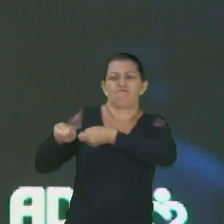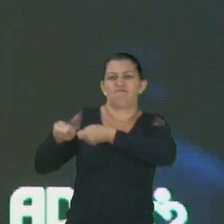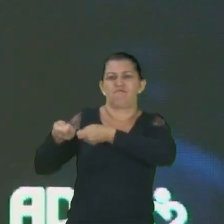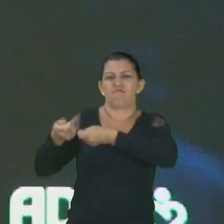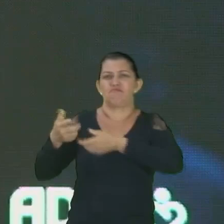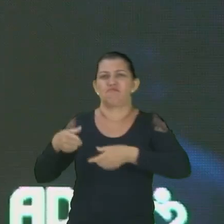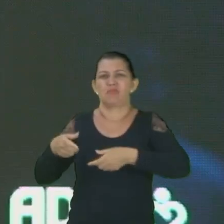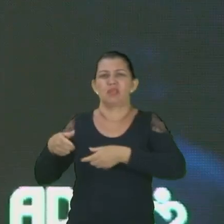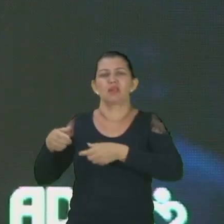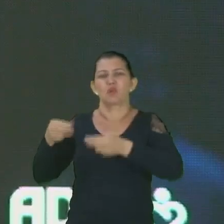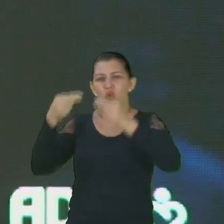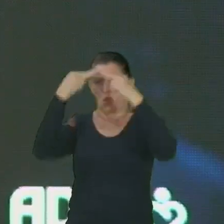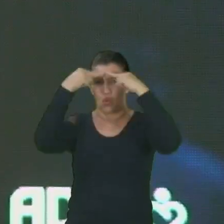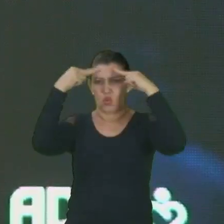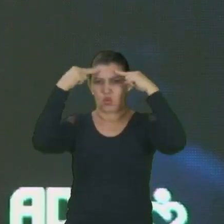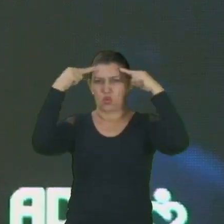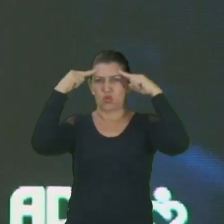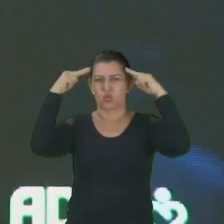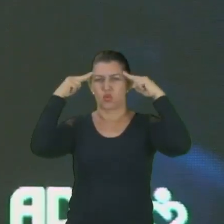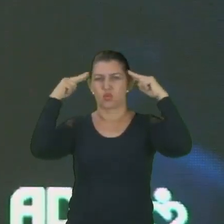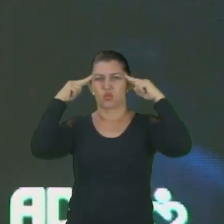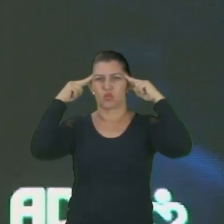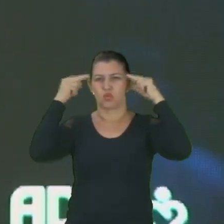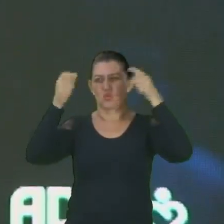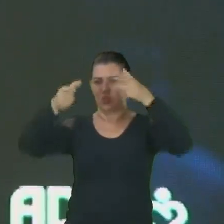colocaram uma coroa de espinhos nele,